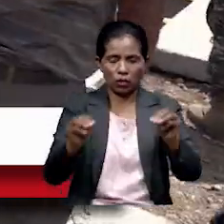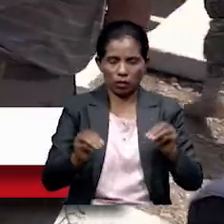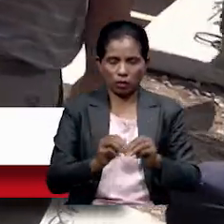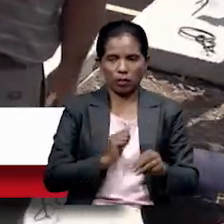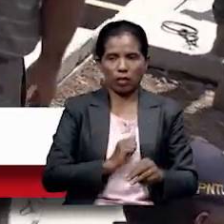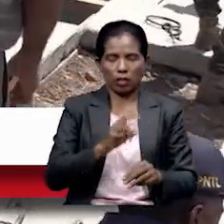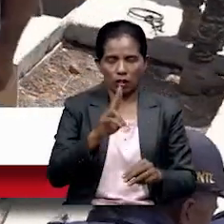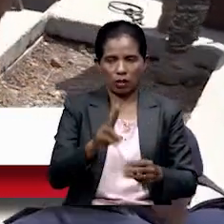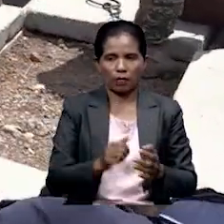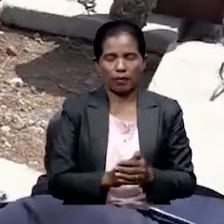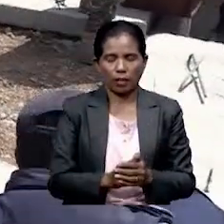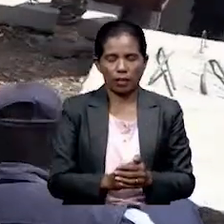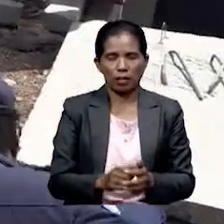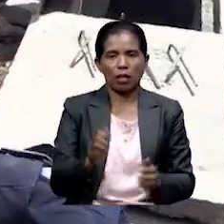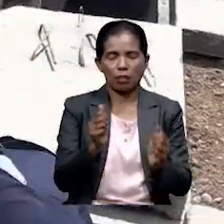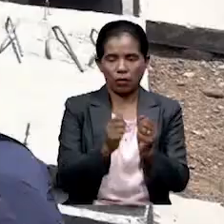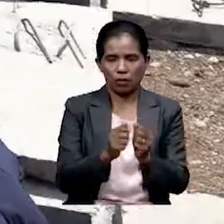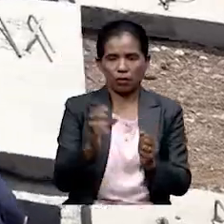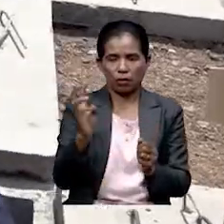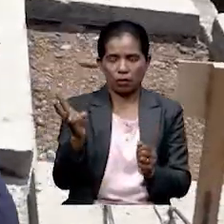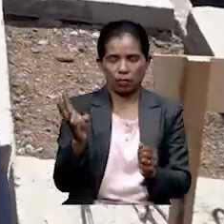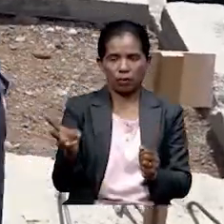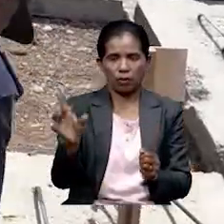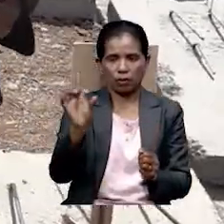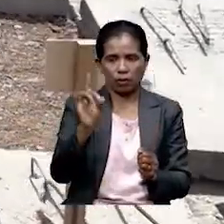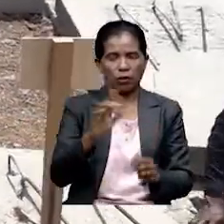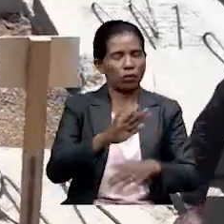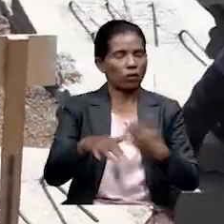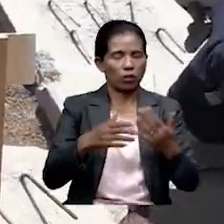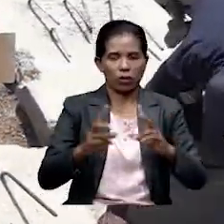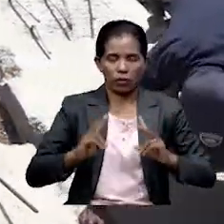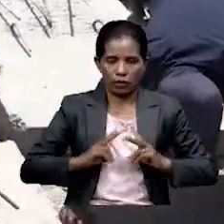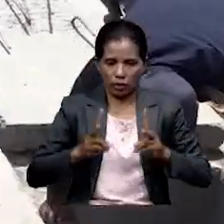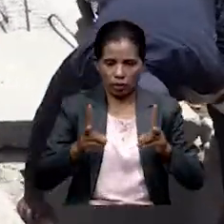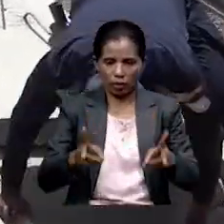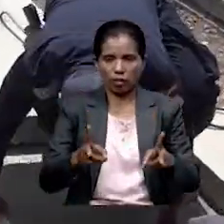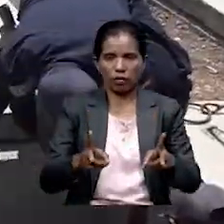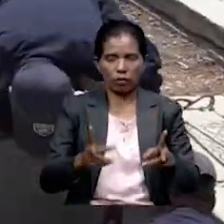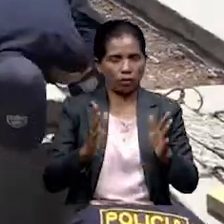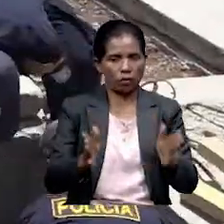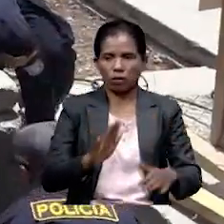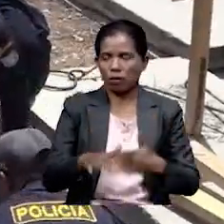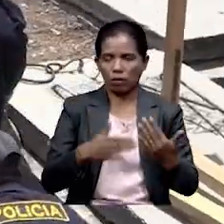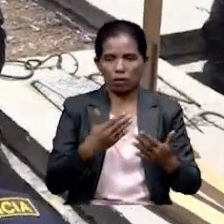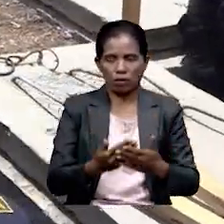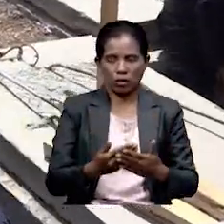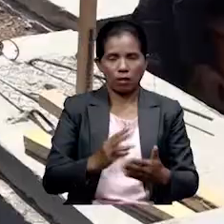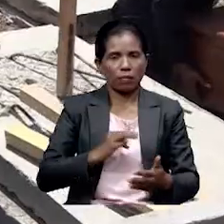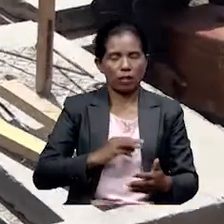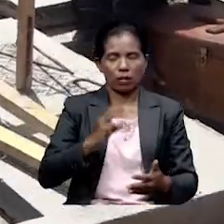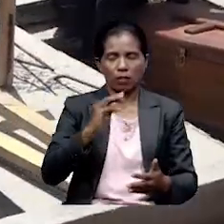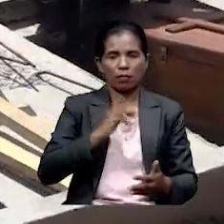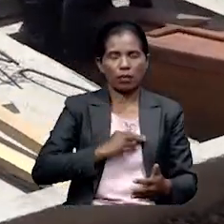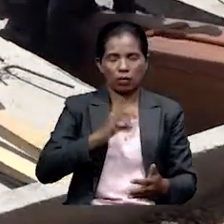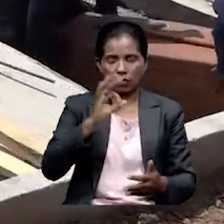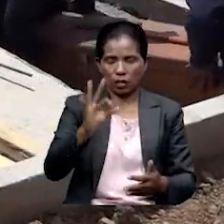Aileu 68. Serene hotu veteran hotu. Ia Manufahi maka ia 32 disconhecido